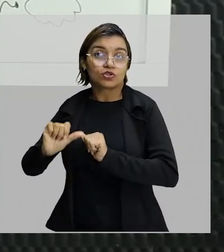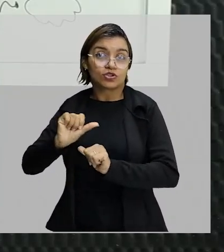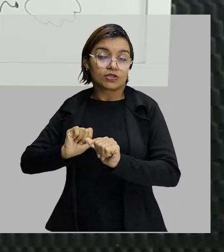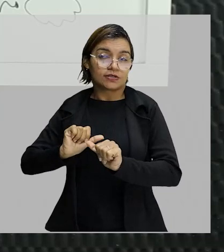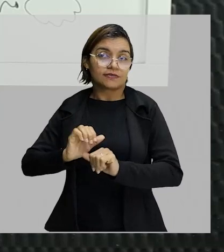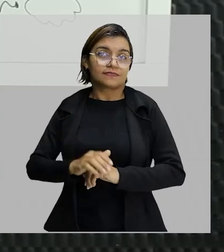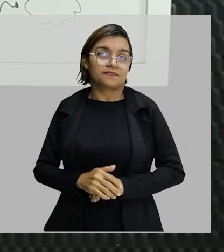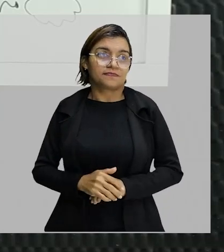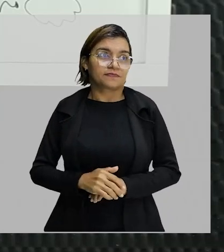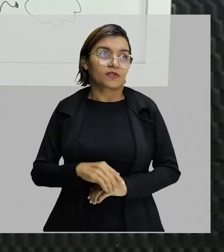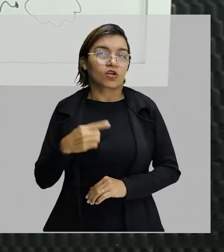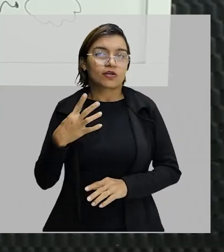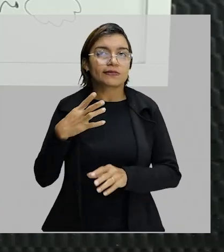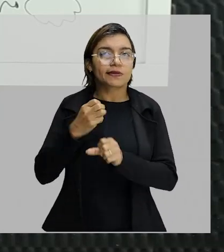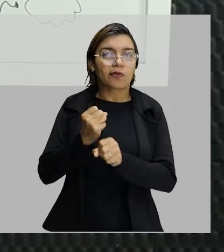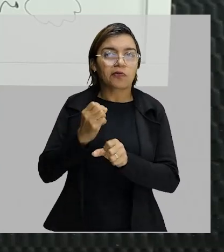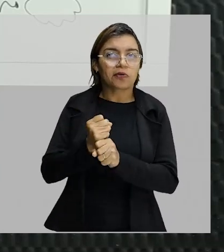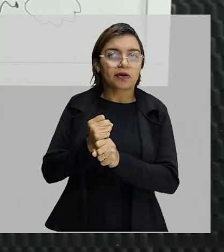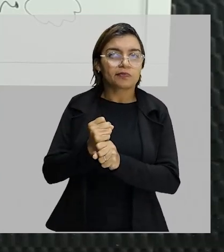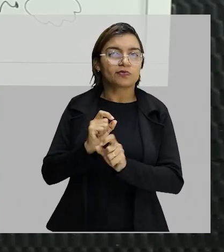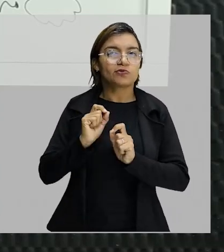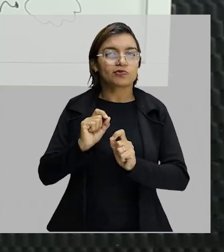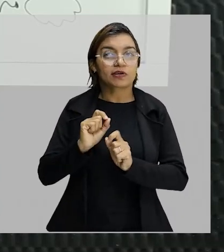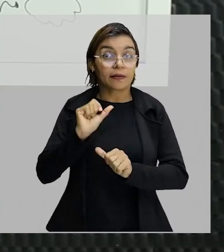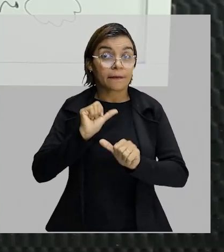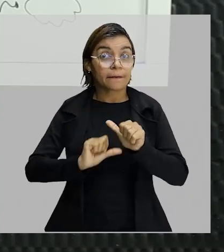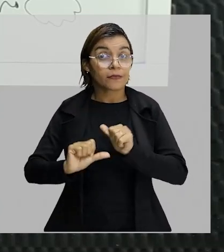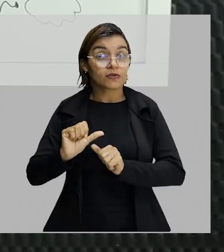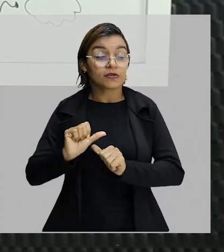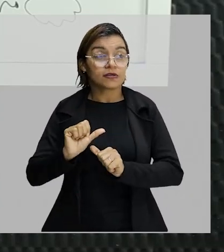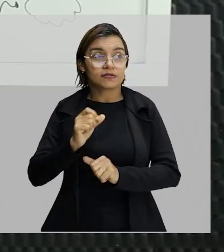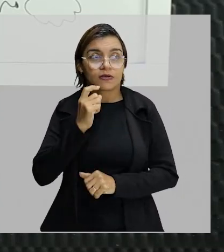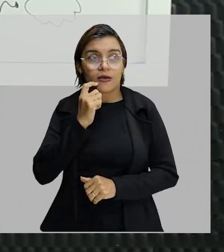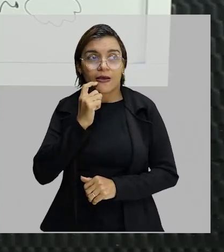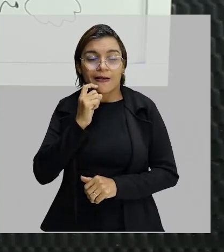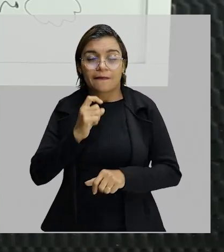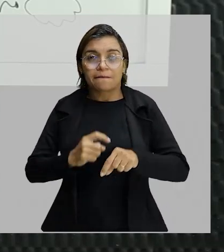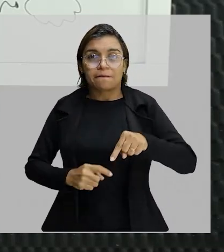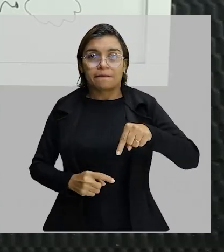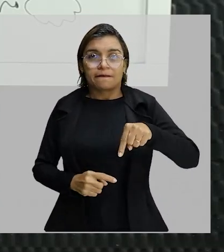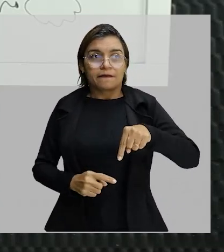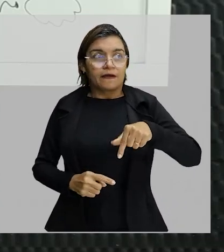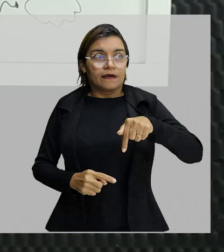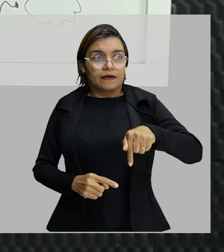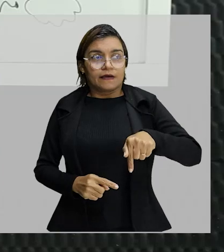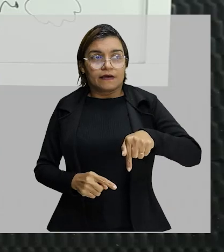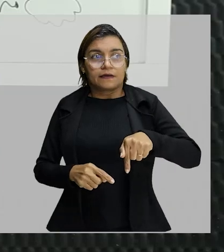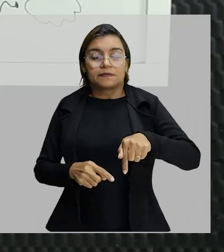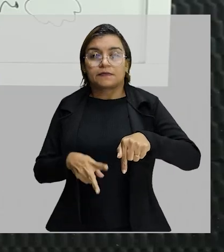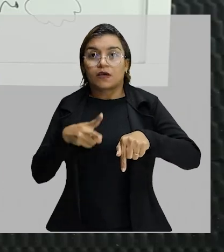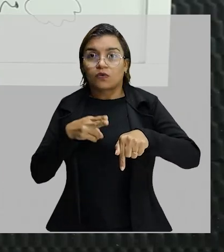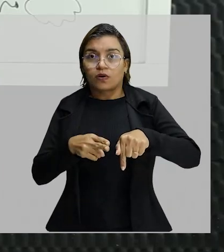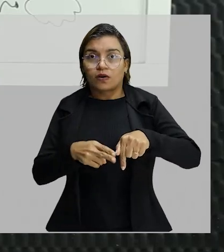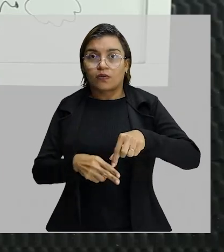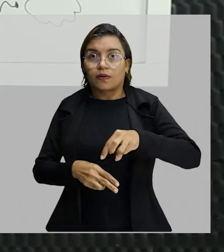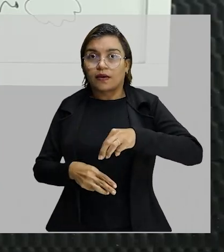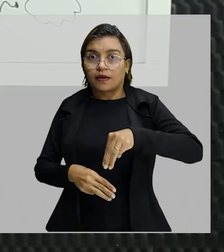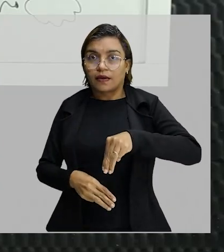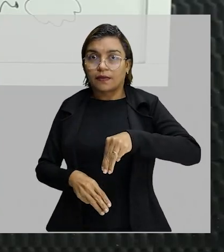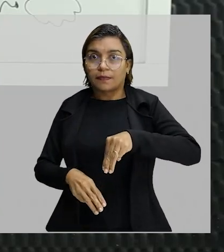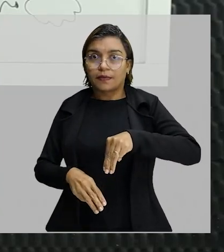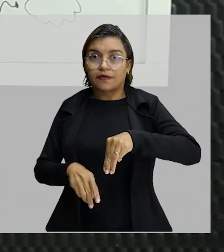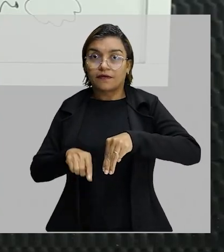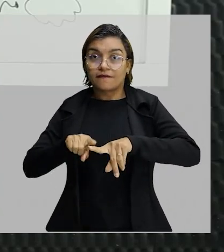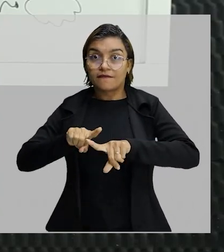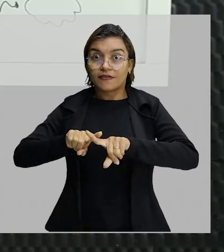aqui vai ter uma mudança. Ó. Nós calculamos como M vezes L. Esse L, não é? M é massa